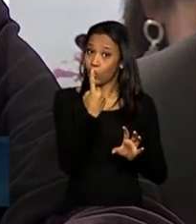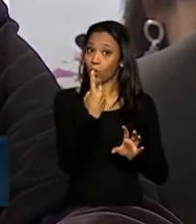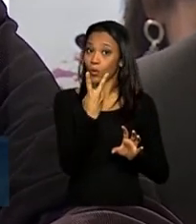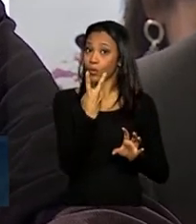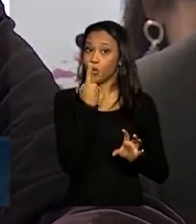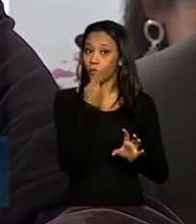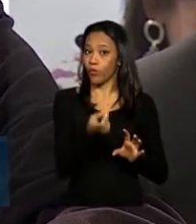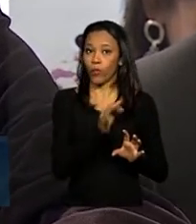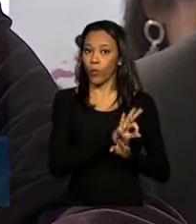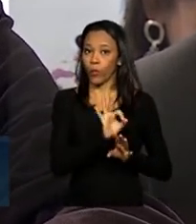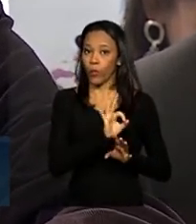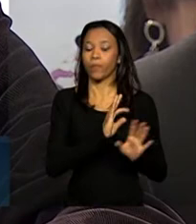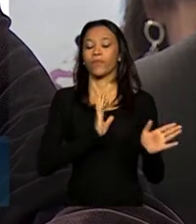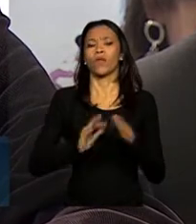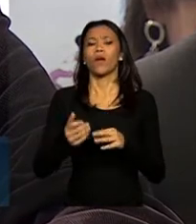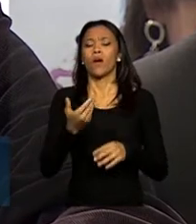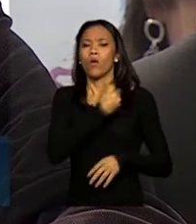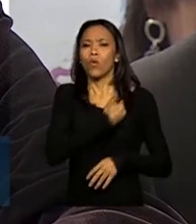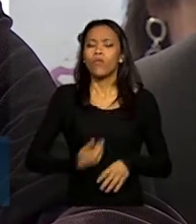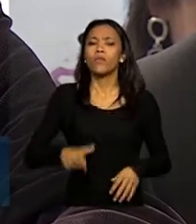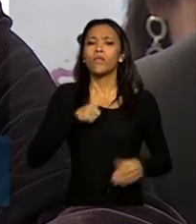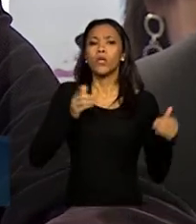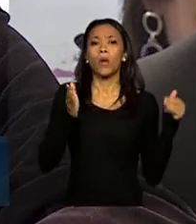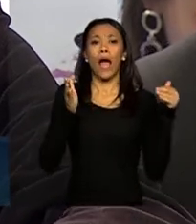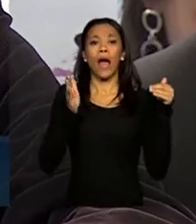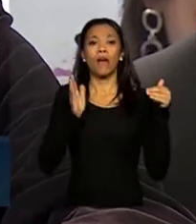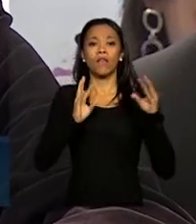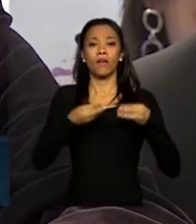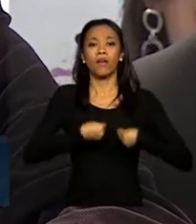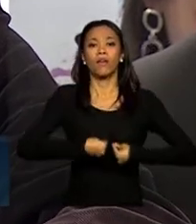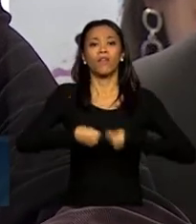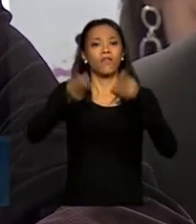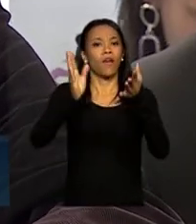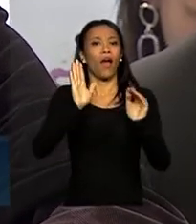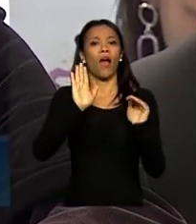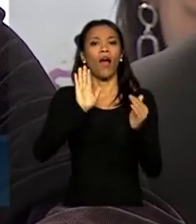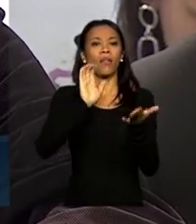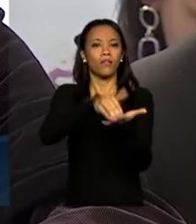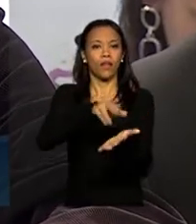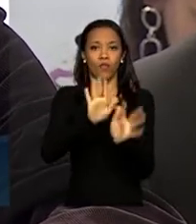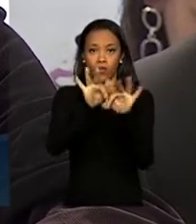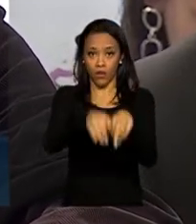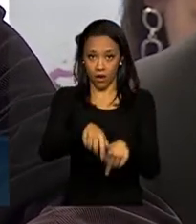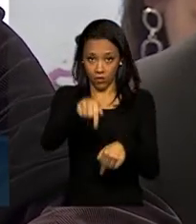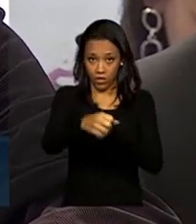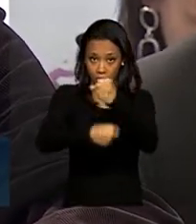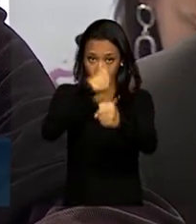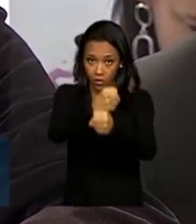não tocou ainda. O governo tem prazo, vai enviar até o final deste ano, enfim, algum prazo específico para regulamentar